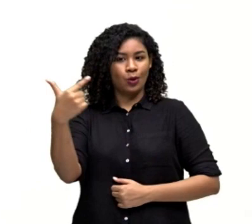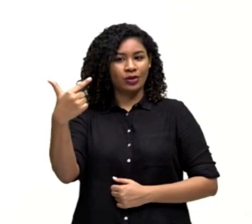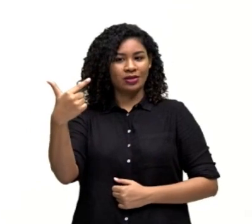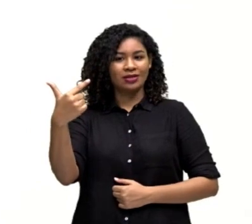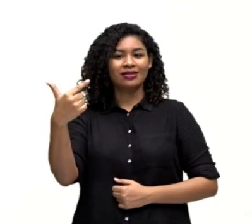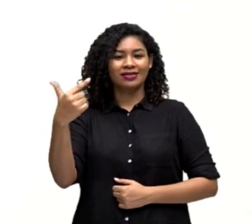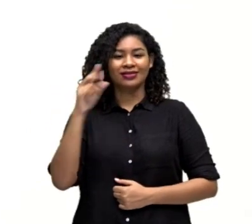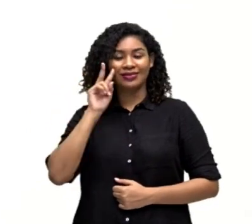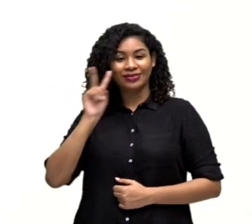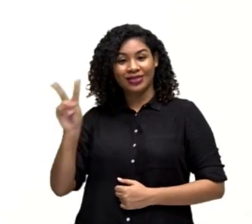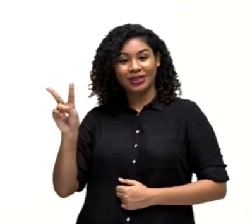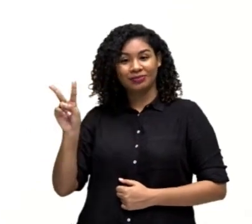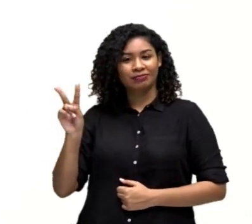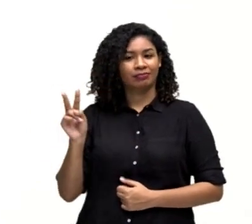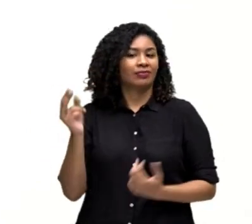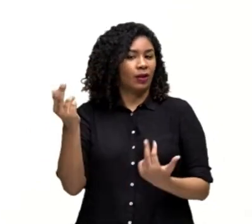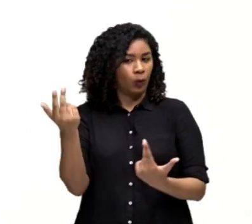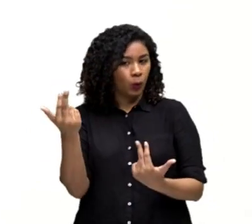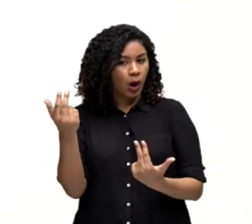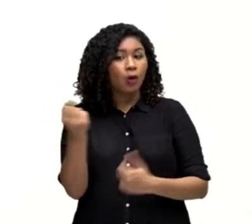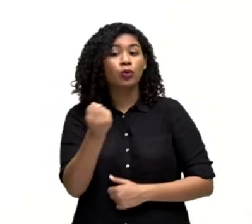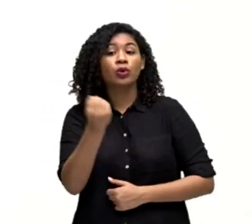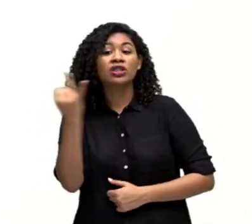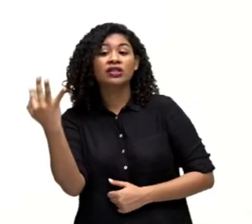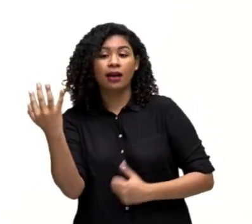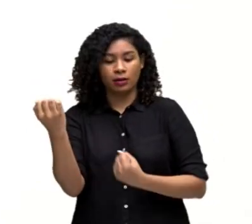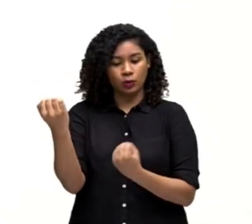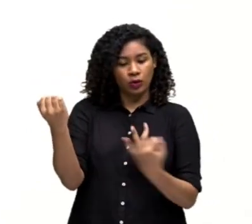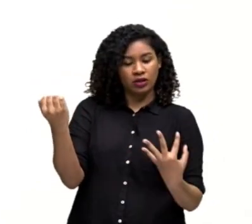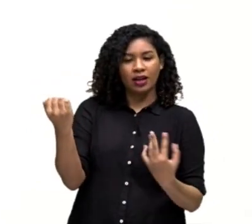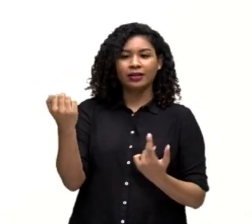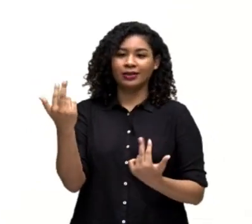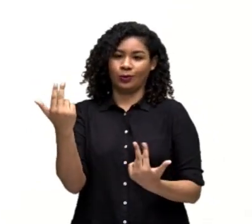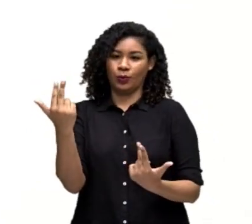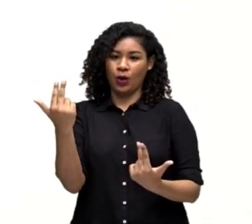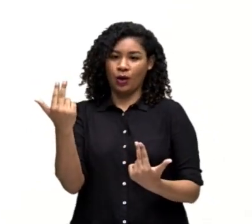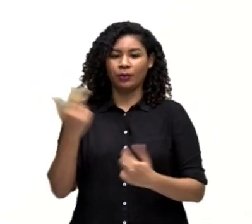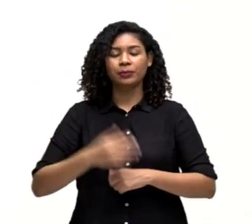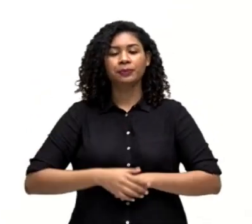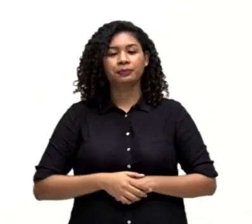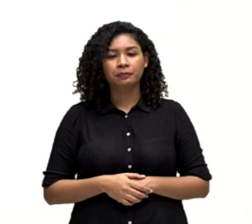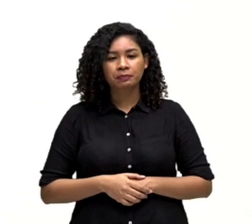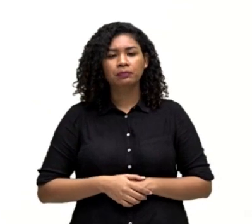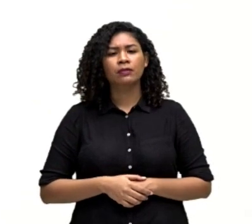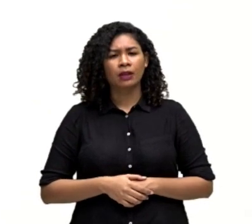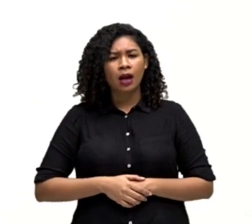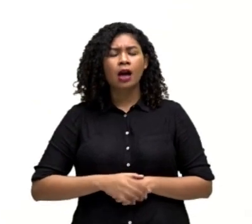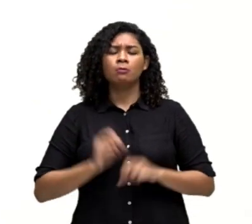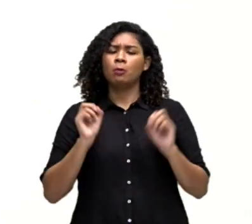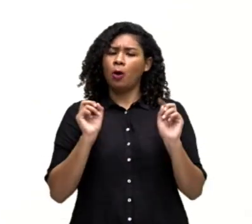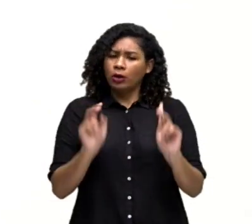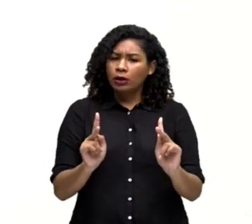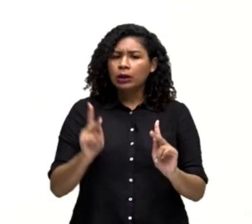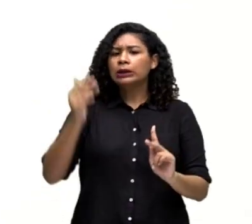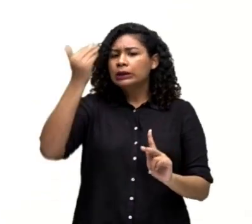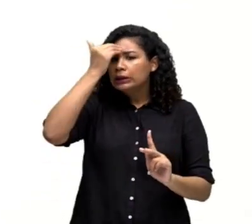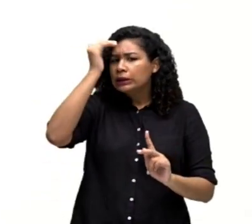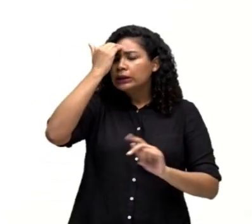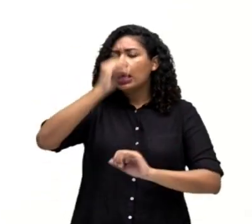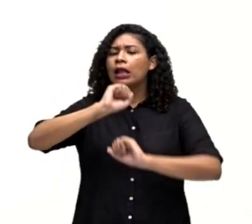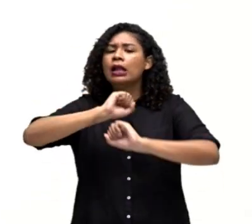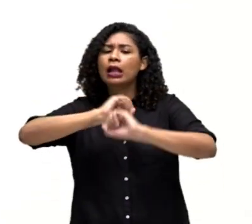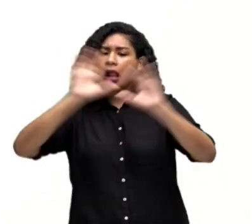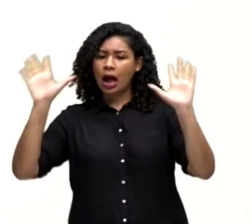decimais. Agora, você pode perguntar o seguinte, beleza, até aí eu compreendi tudo. Como é